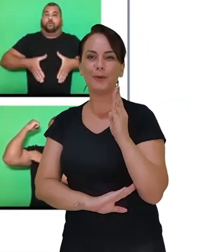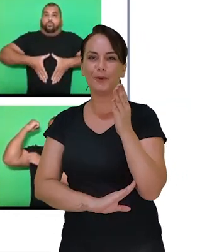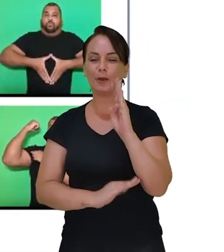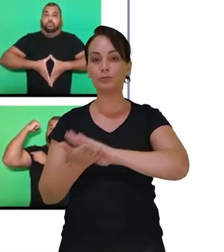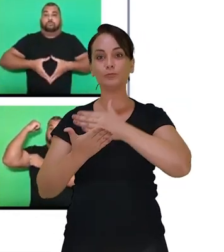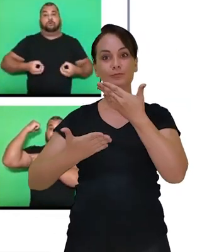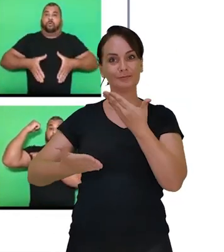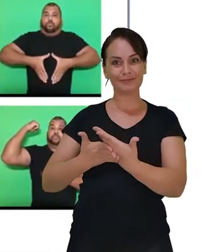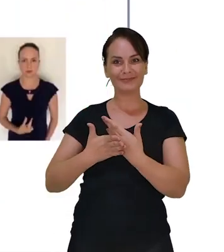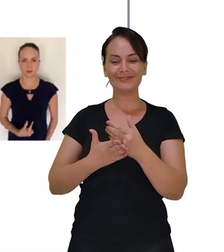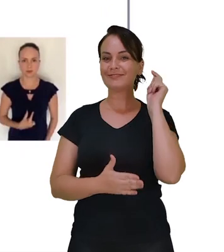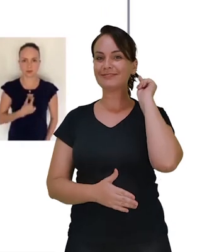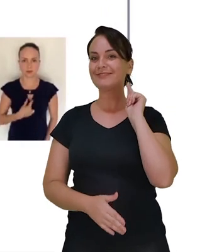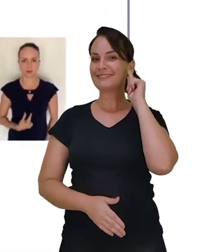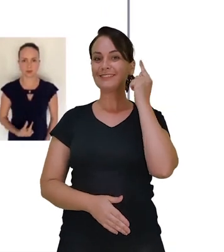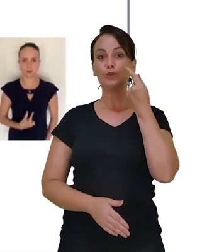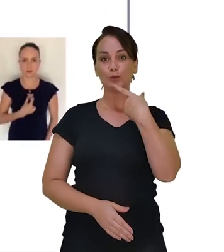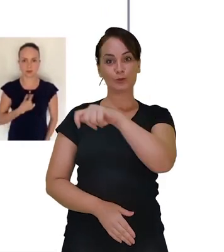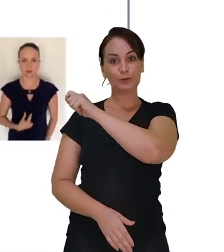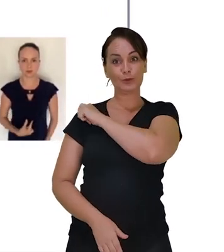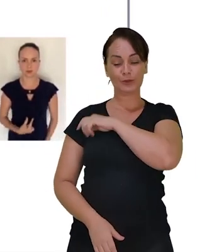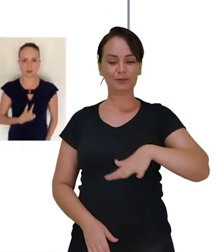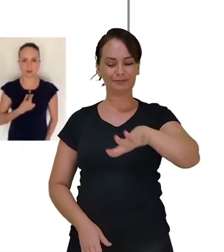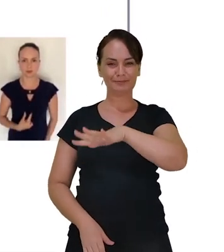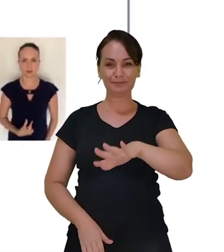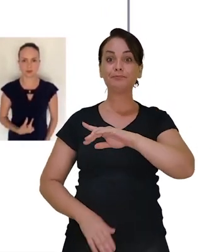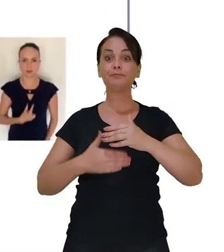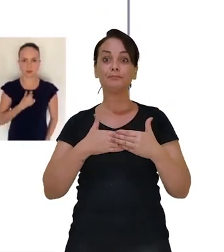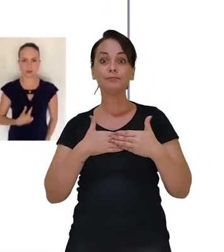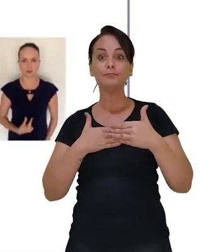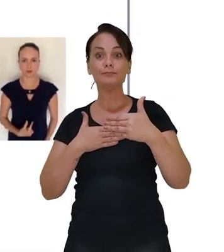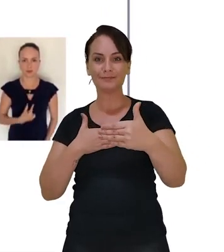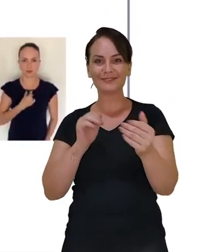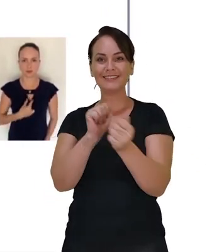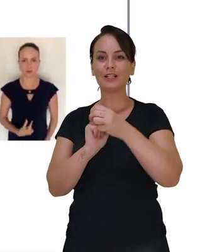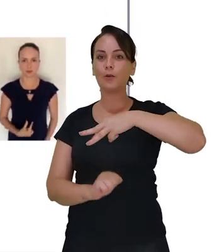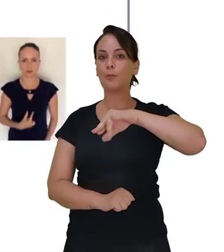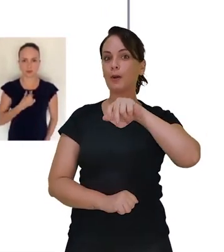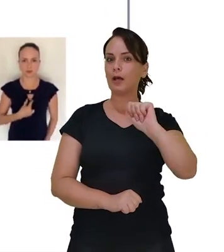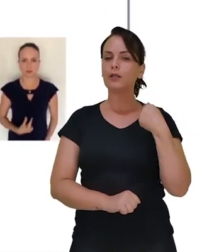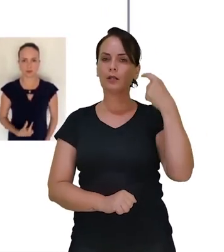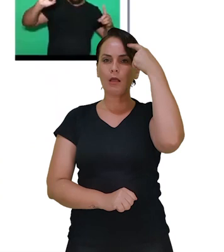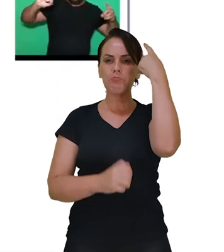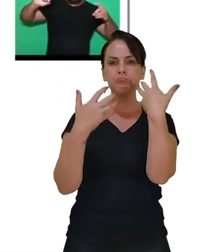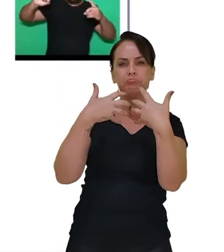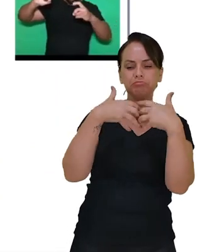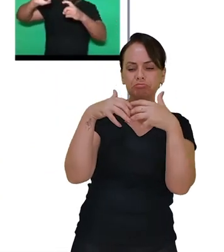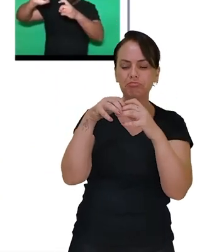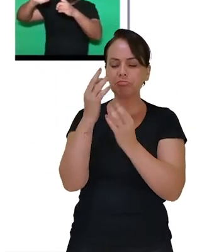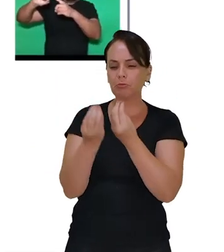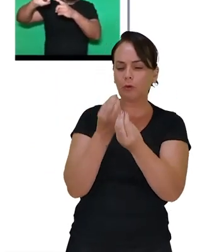interpretação em Libras para os alunos surdos. E a partir daí, ela e a Mariana pensam em games